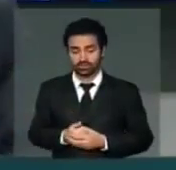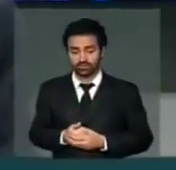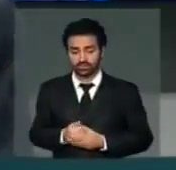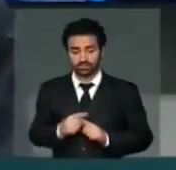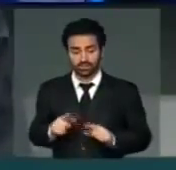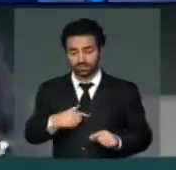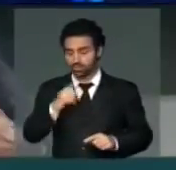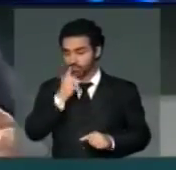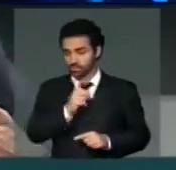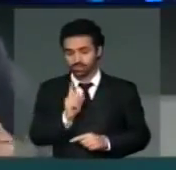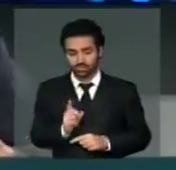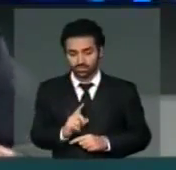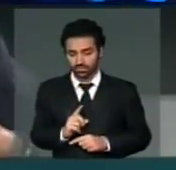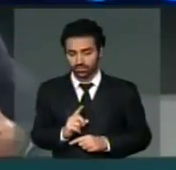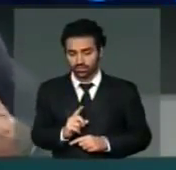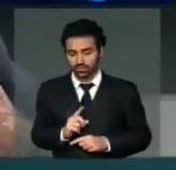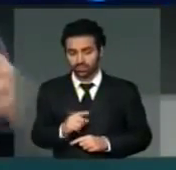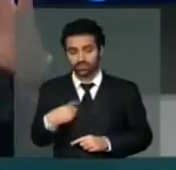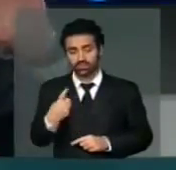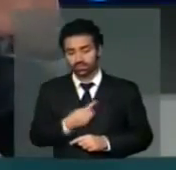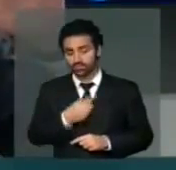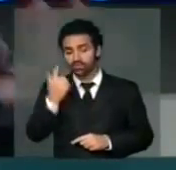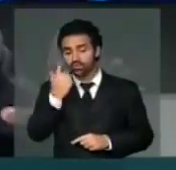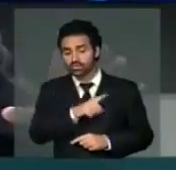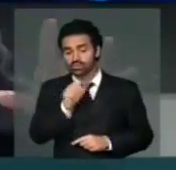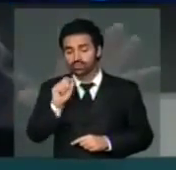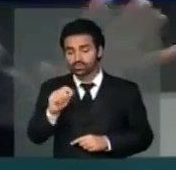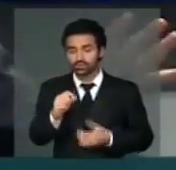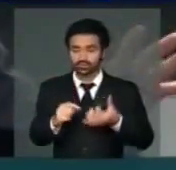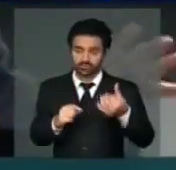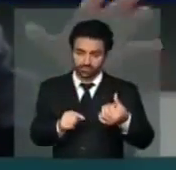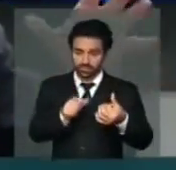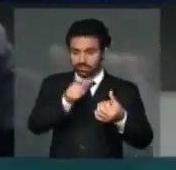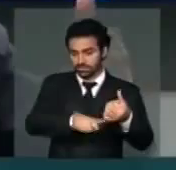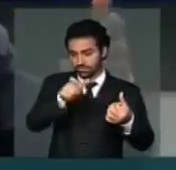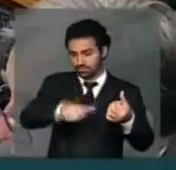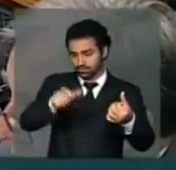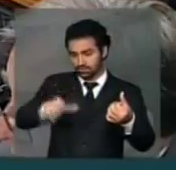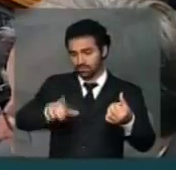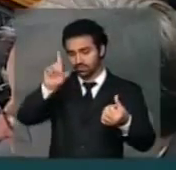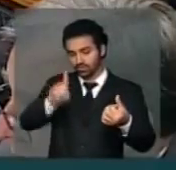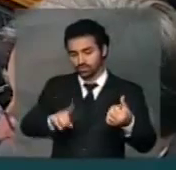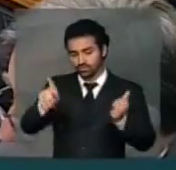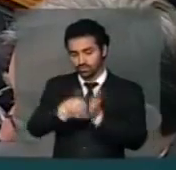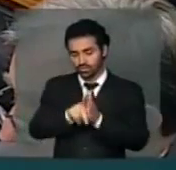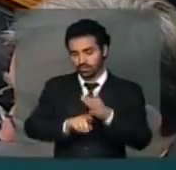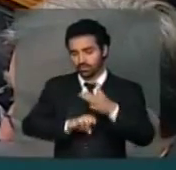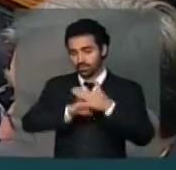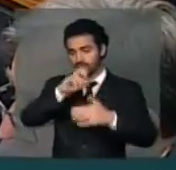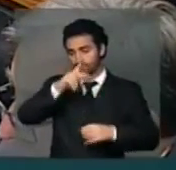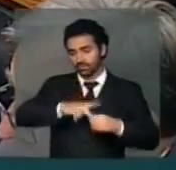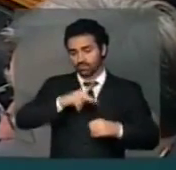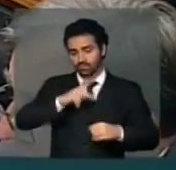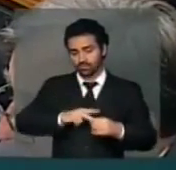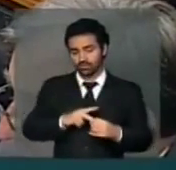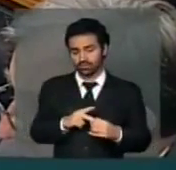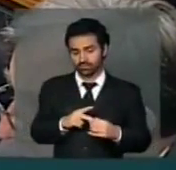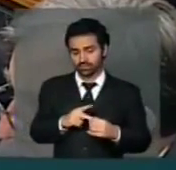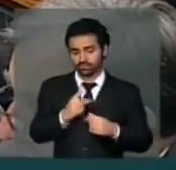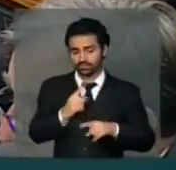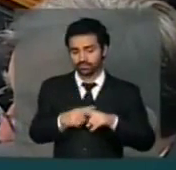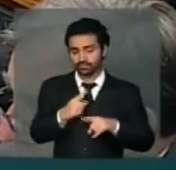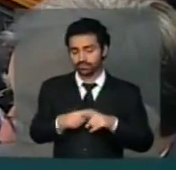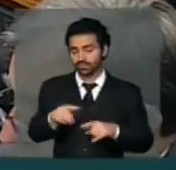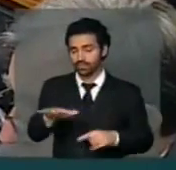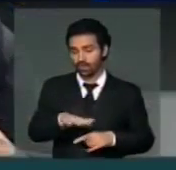Não conseguimos tudo, conseguimos chegar contra 6 agentes públicos, diretores da Petrobras, que seria, digamos assim, a área